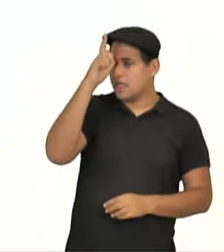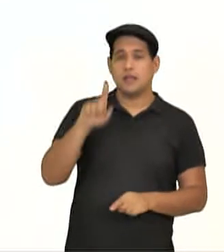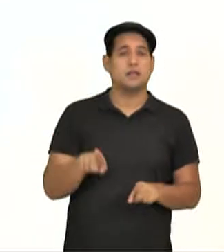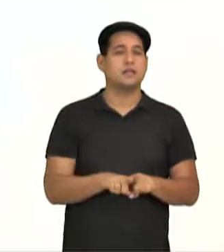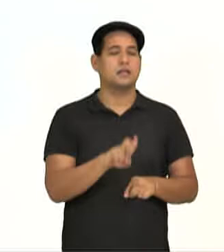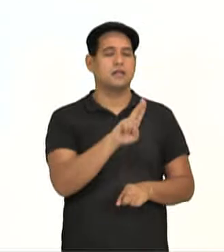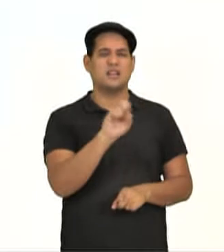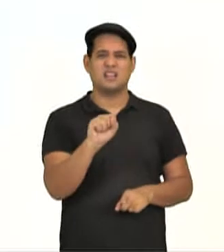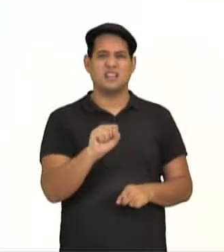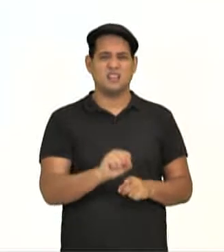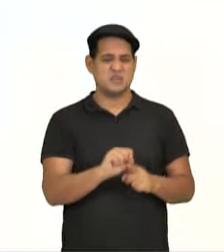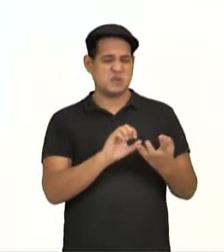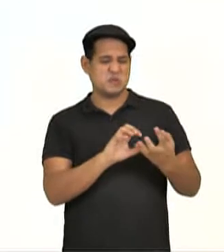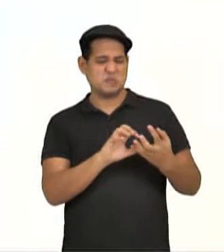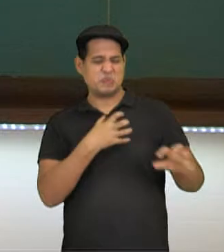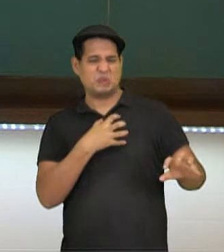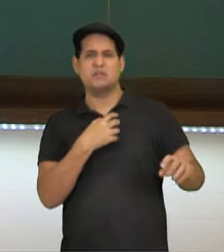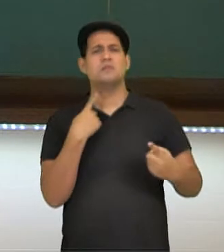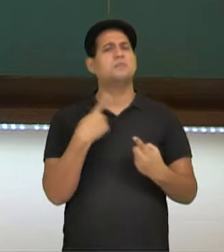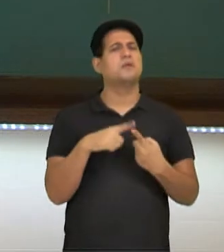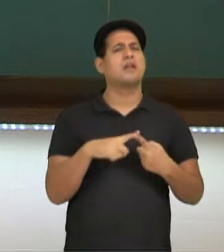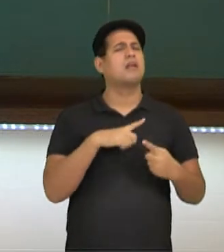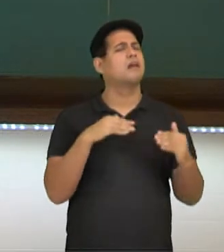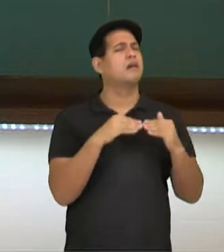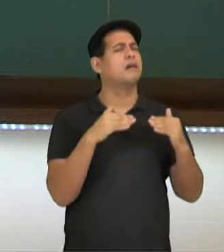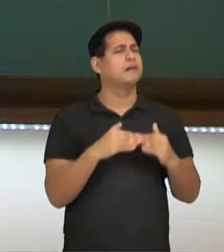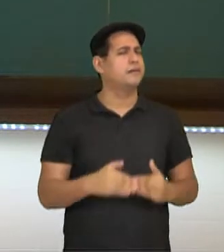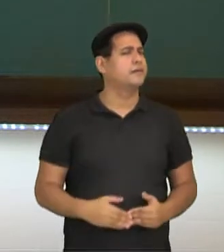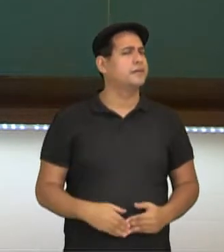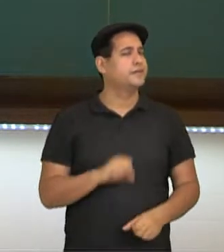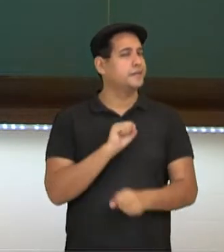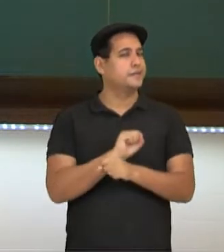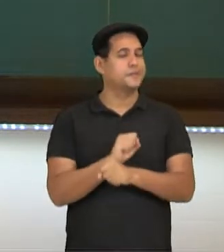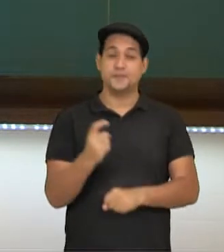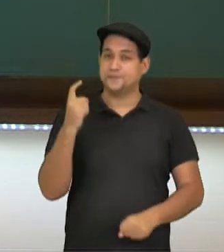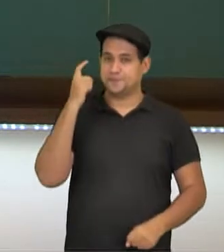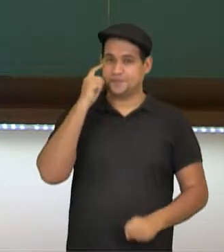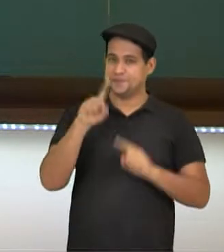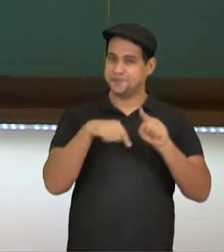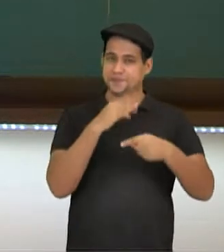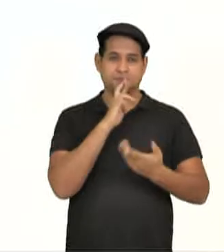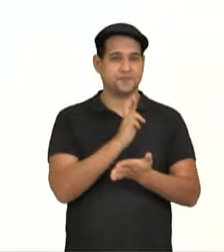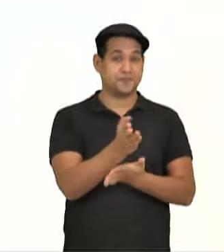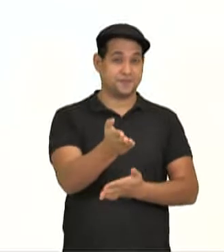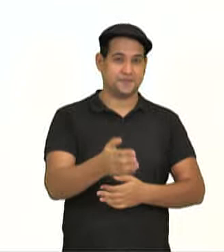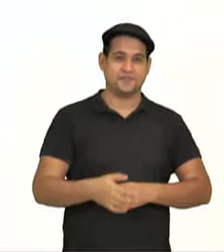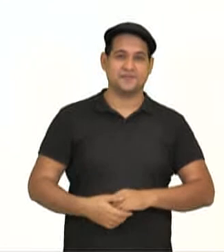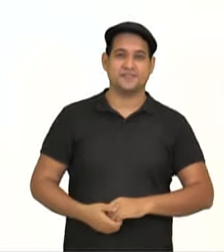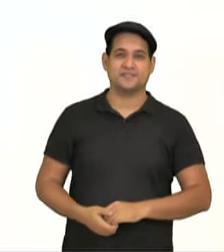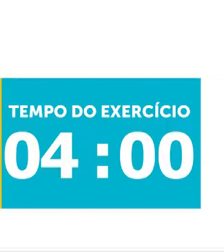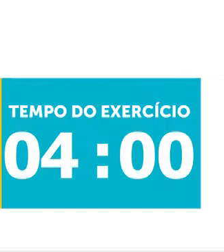eram inimigas, por que eles assinaram esse acordo? Vocês vão ter um tempo aí para pensar e eu já respondo.